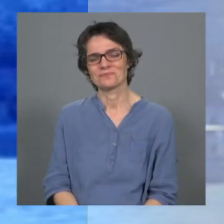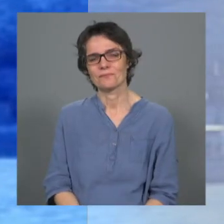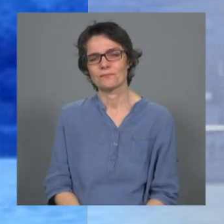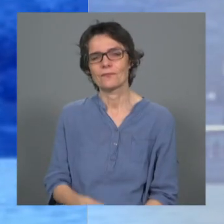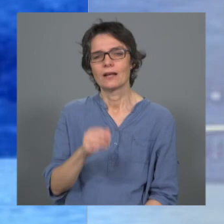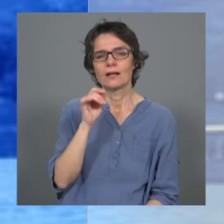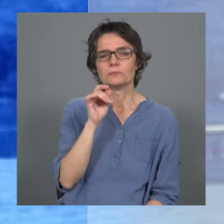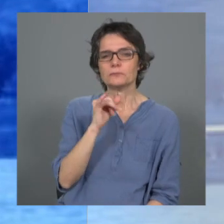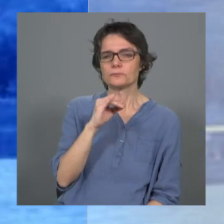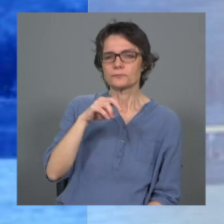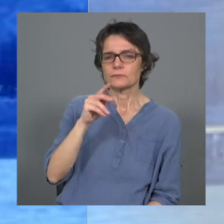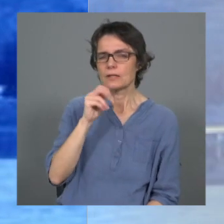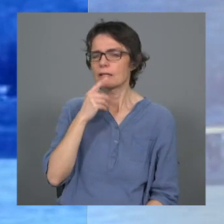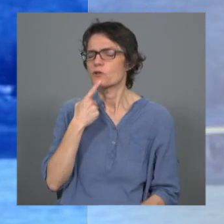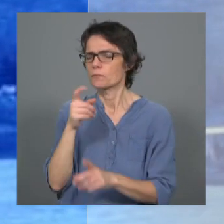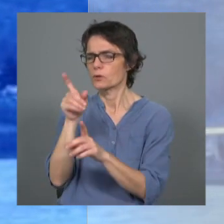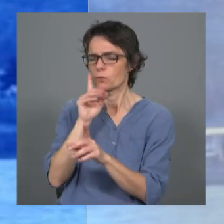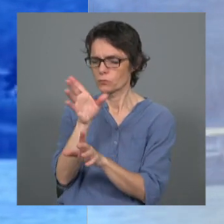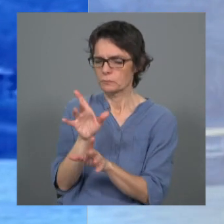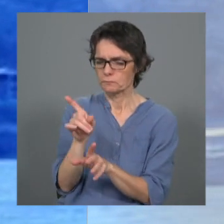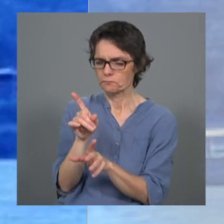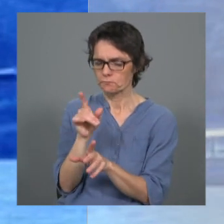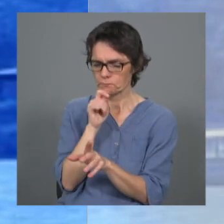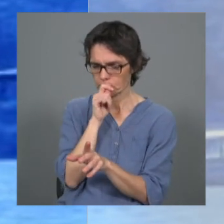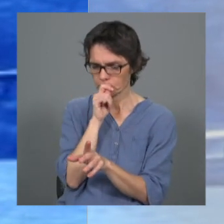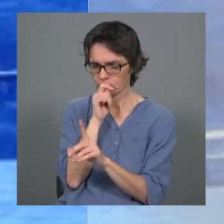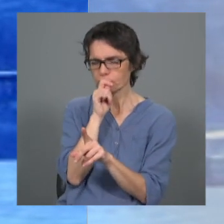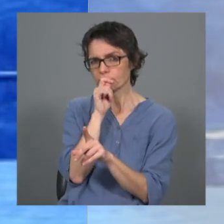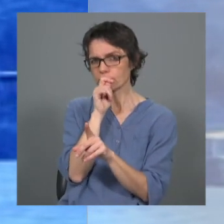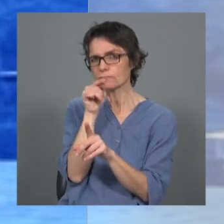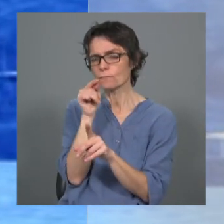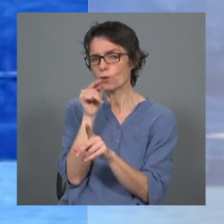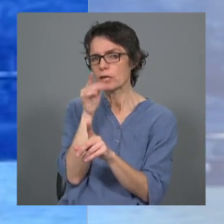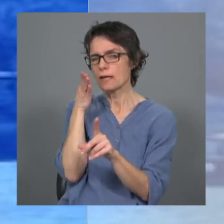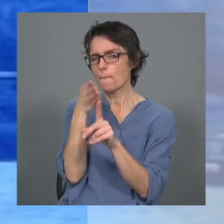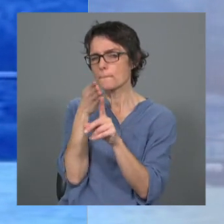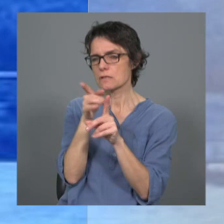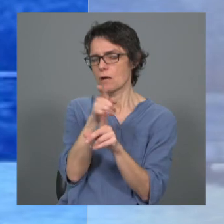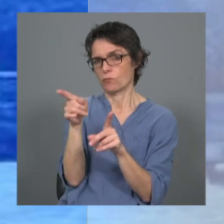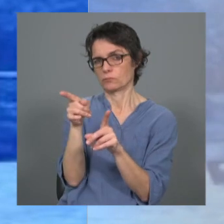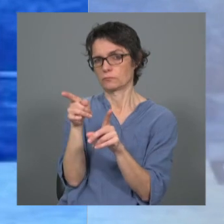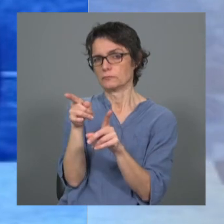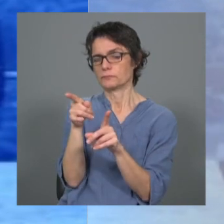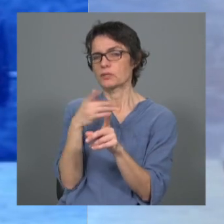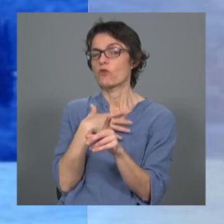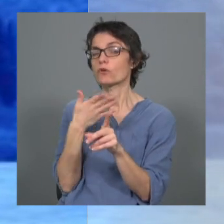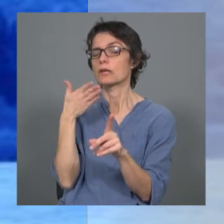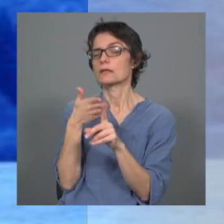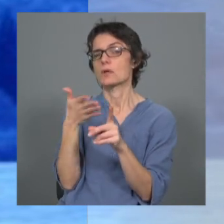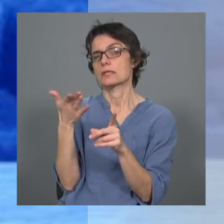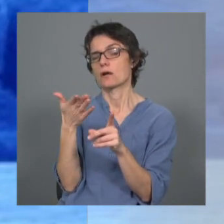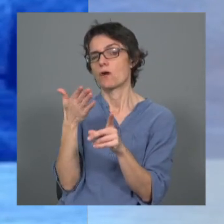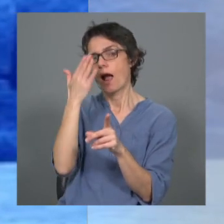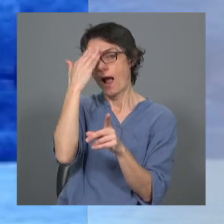trazer uma dinâmica missionária também, isto ajudou a entrar melhor nestes desafios que iam chegando, nos